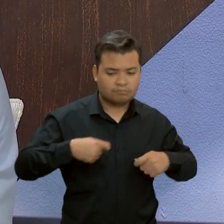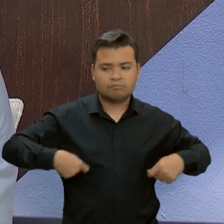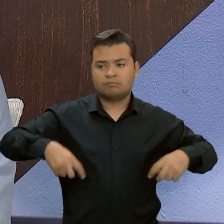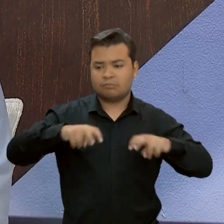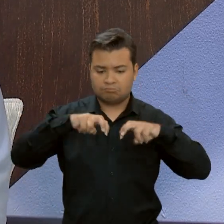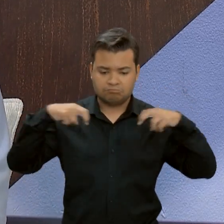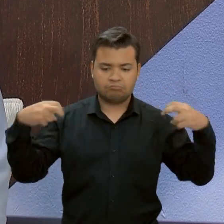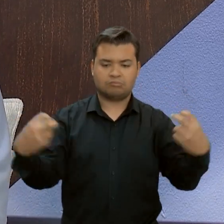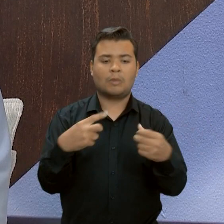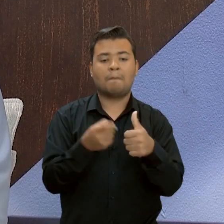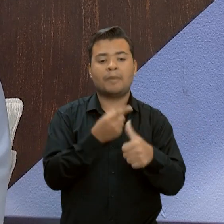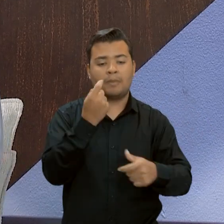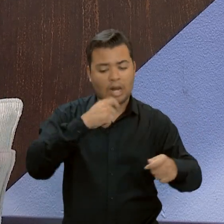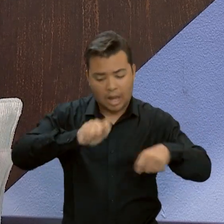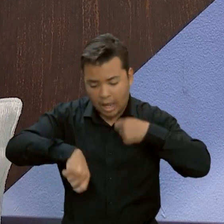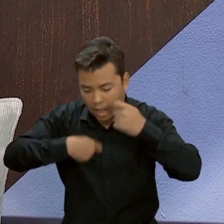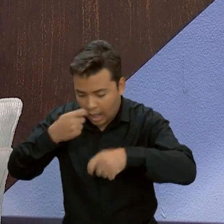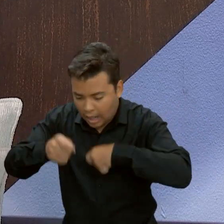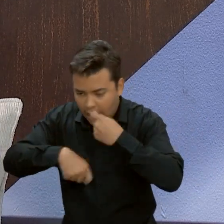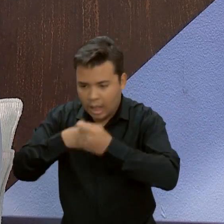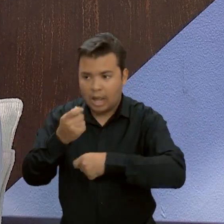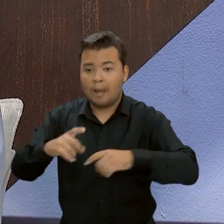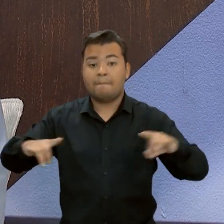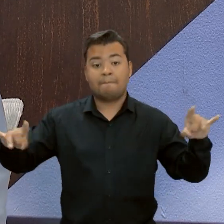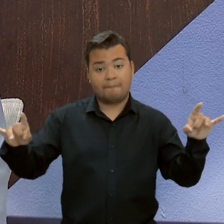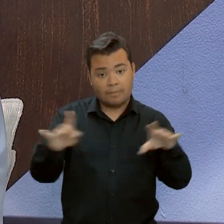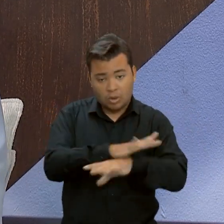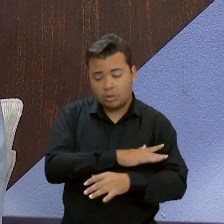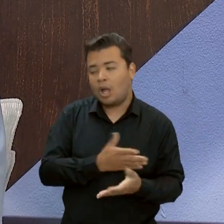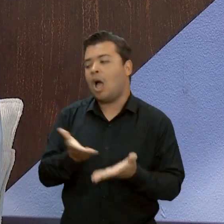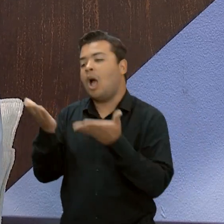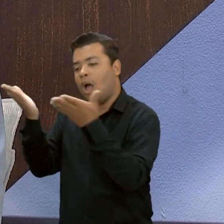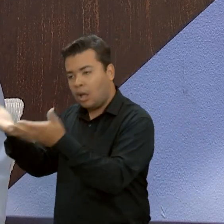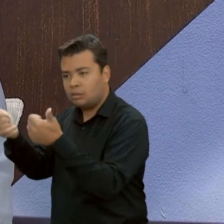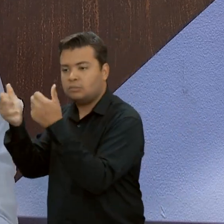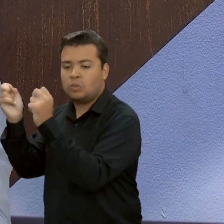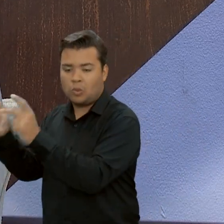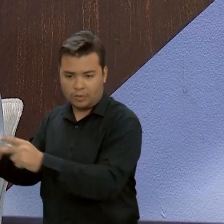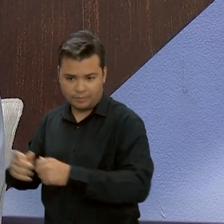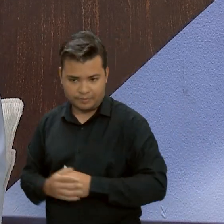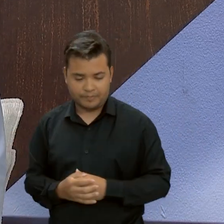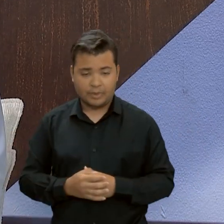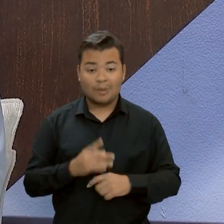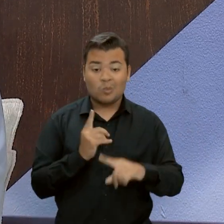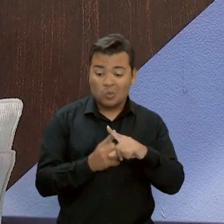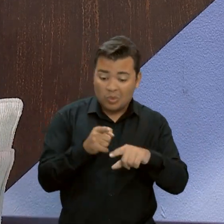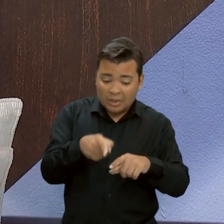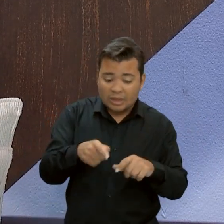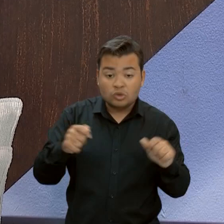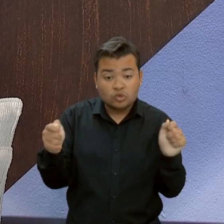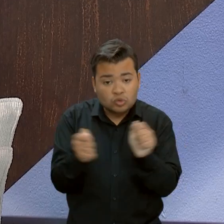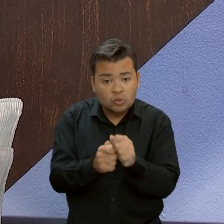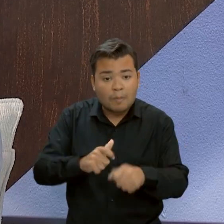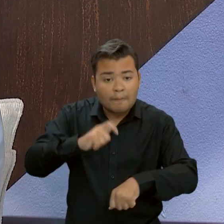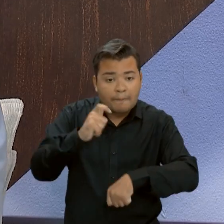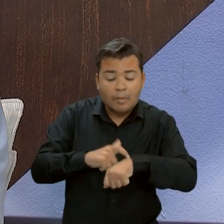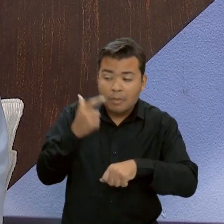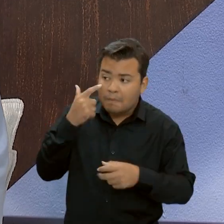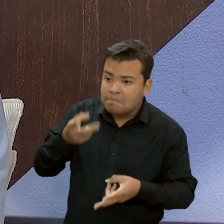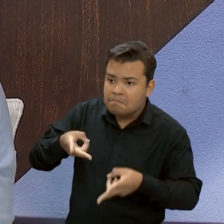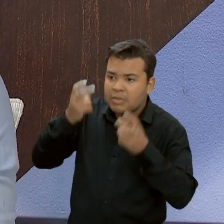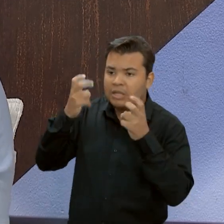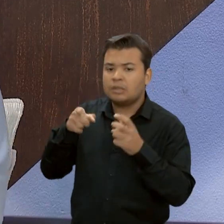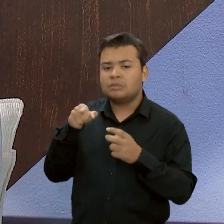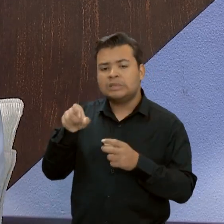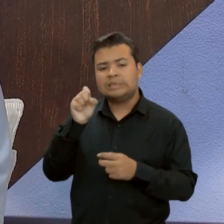Assim, realmente é onde a Simone disse, a gente observa se a pessoa está triste, o filho está precisando de alguma coisa, está passando por um problema na